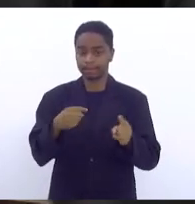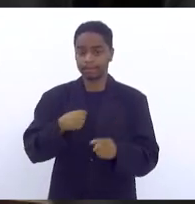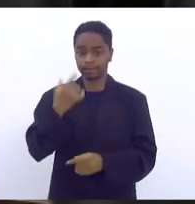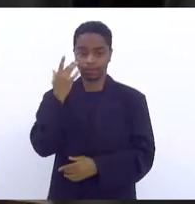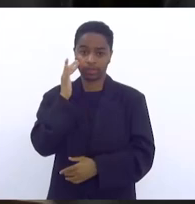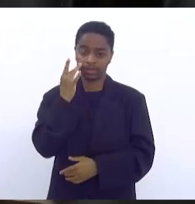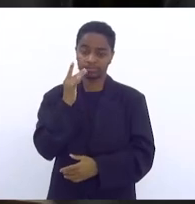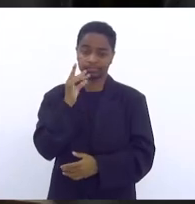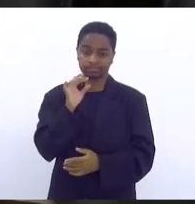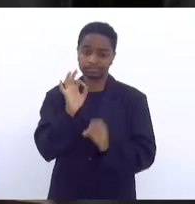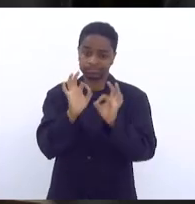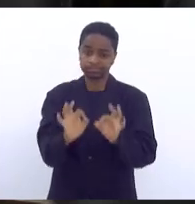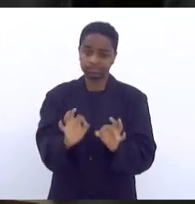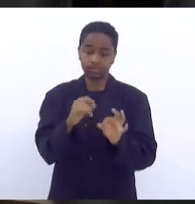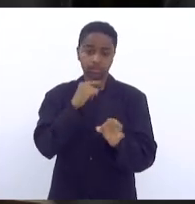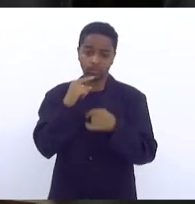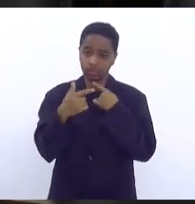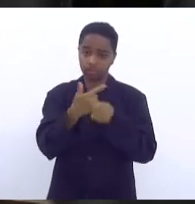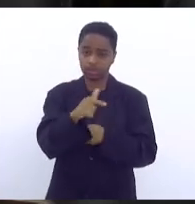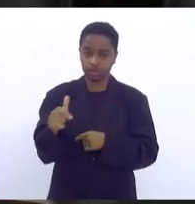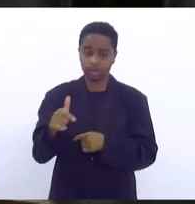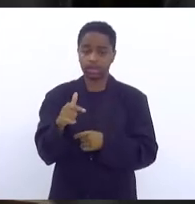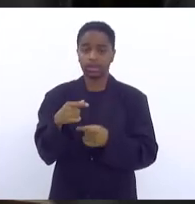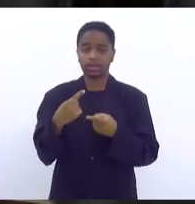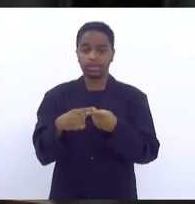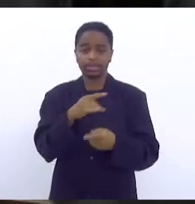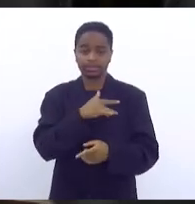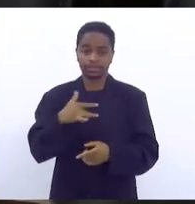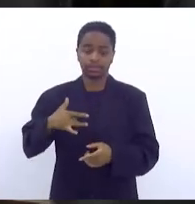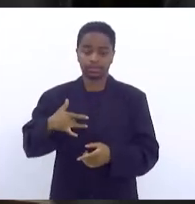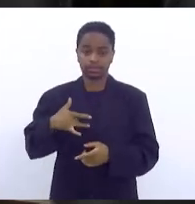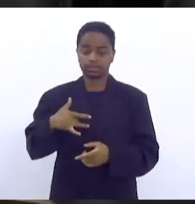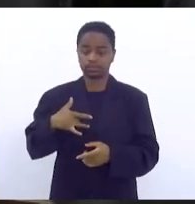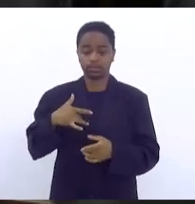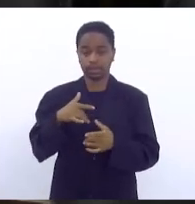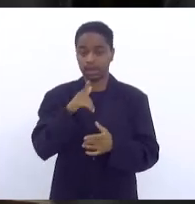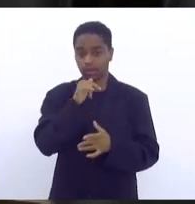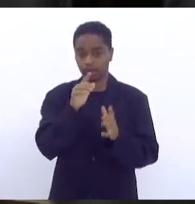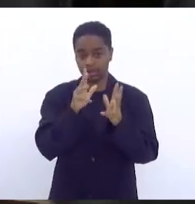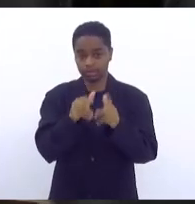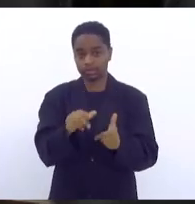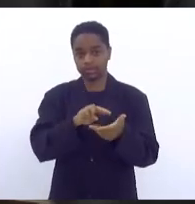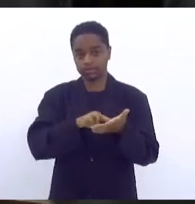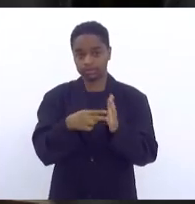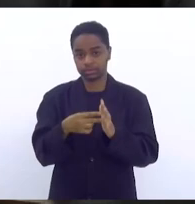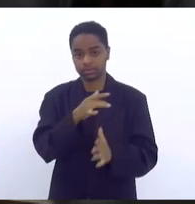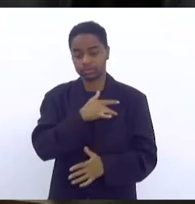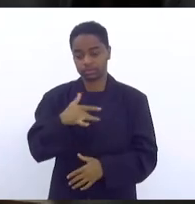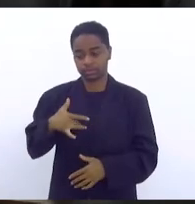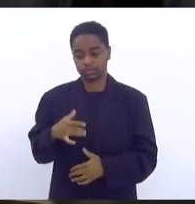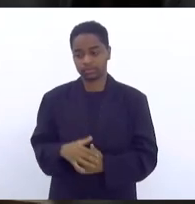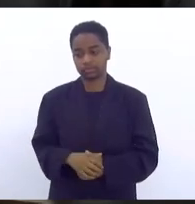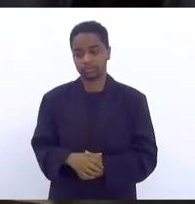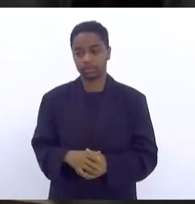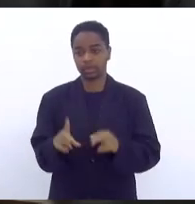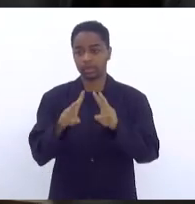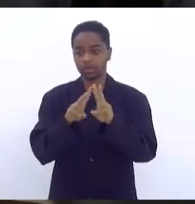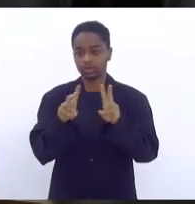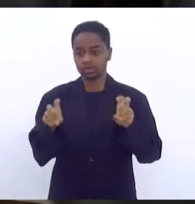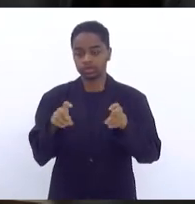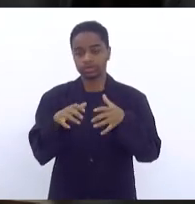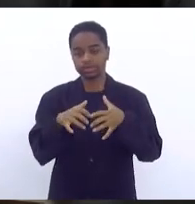tem dúvida que que saúde é que saneamento é saúde eh sobre a questão de de separador